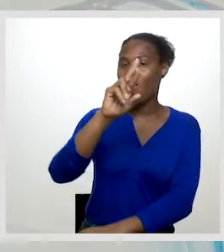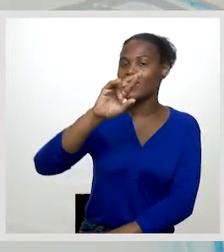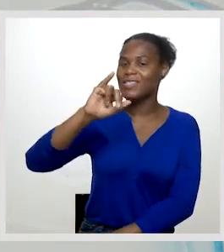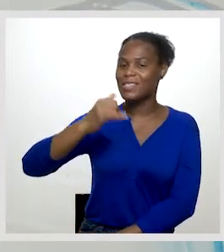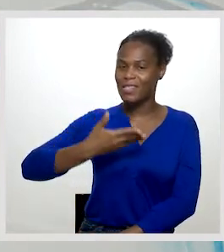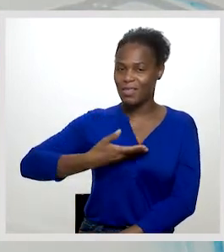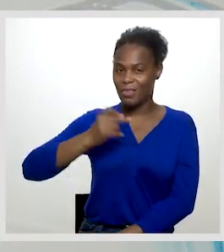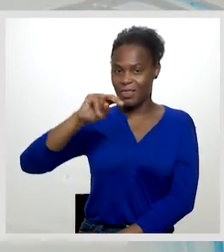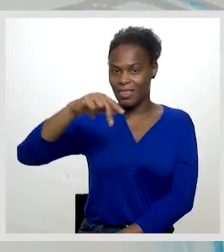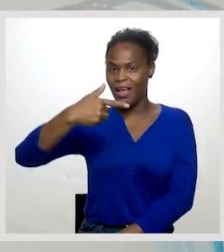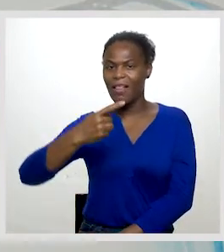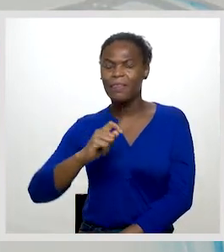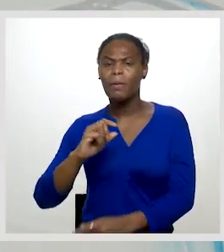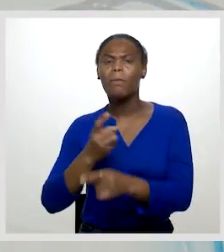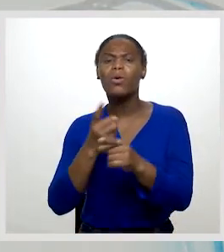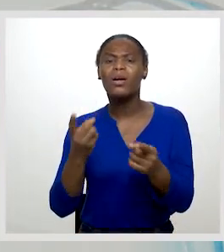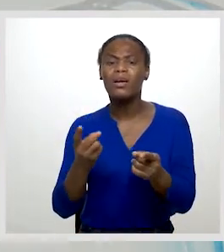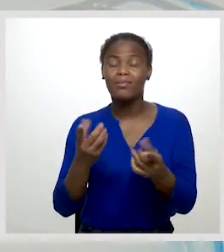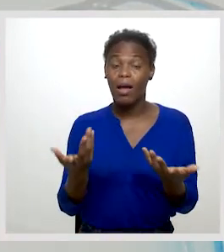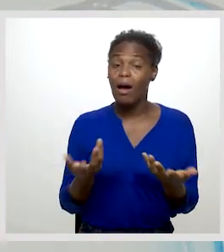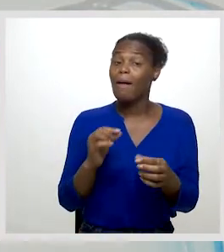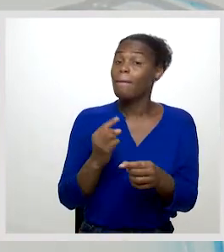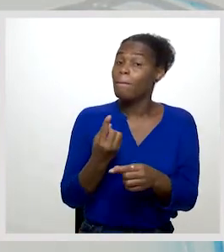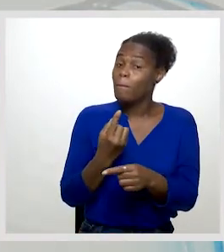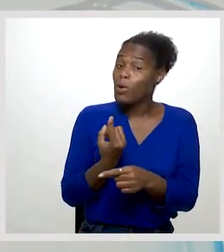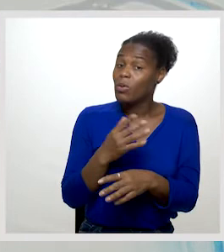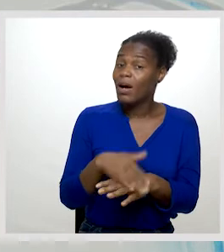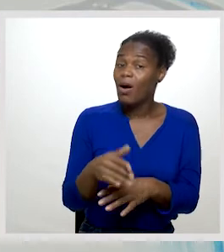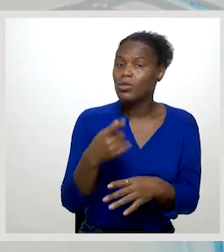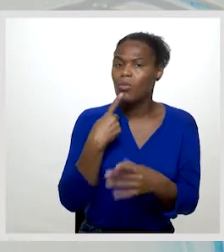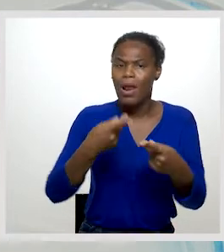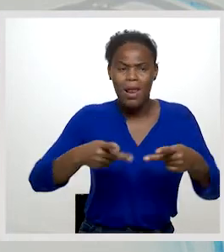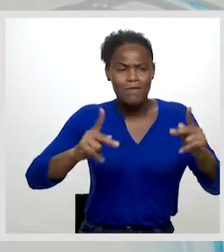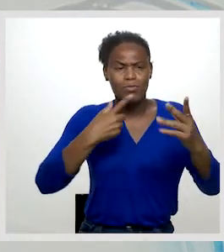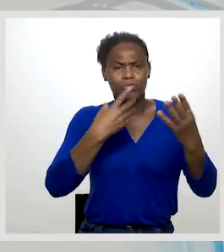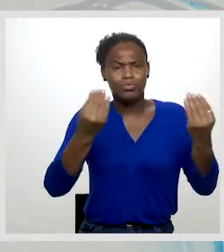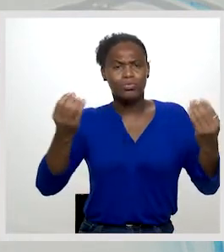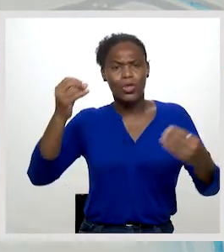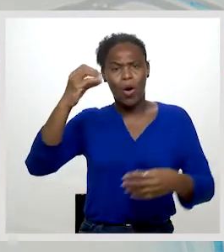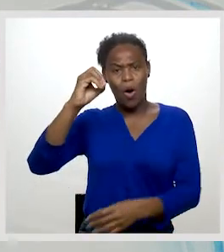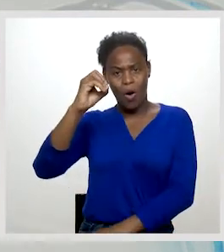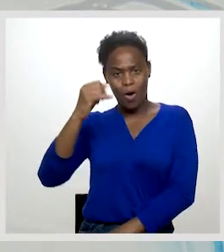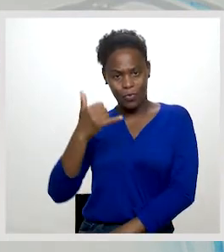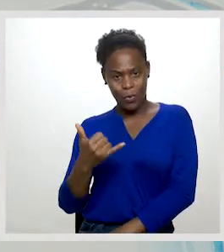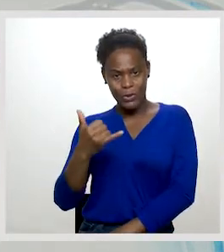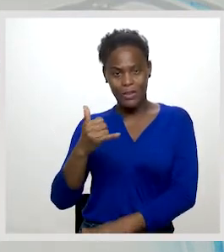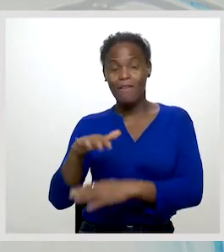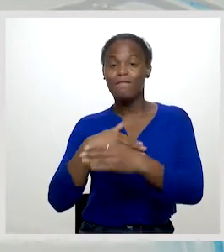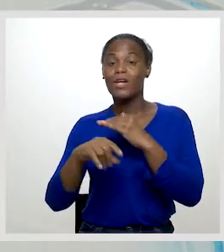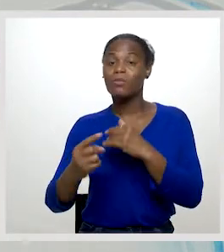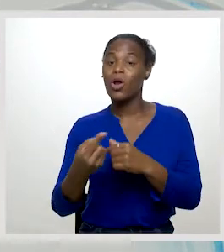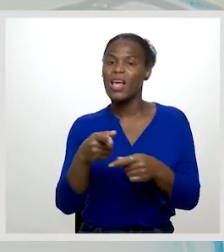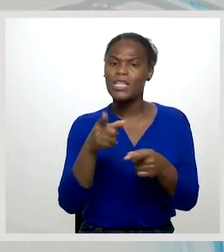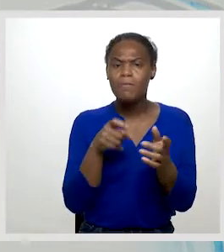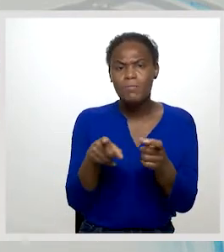que passou a ser oxidante? É graças à libertação de toneladas de oxigênio